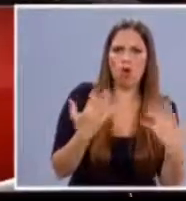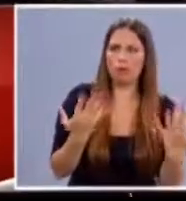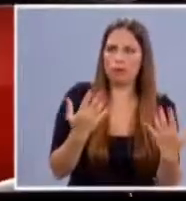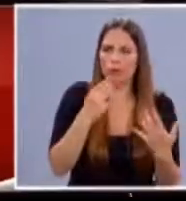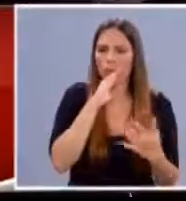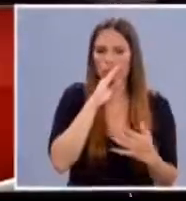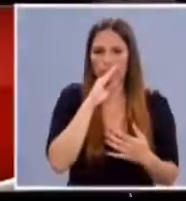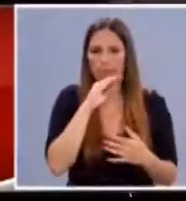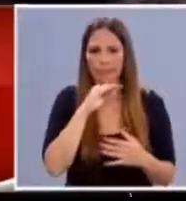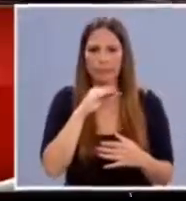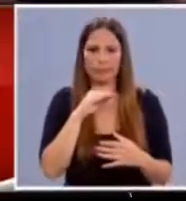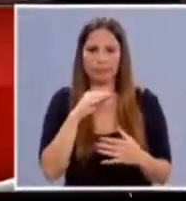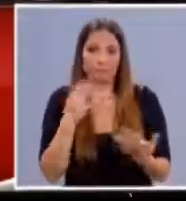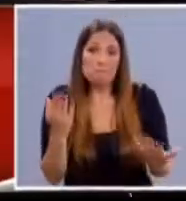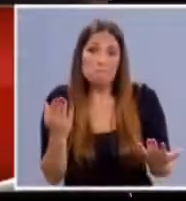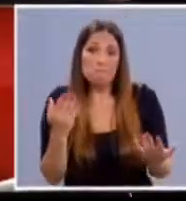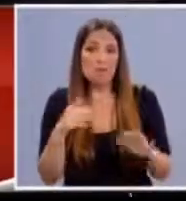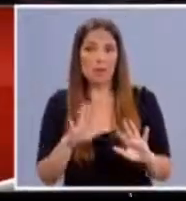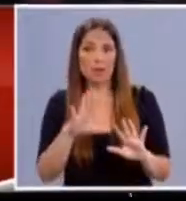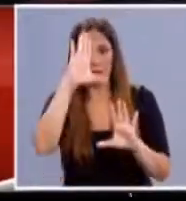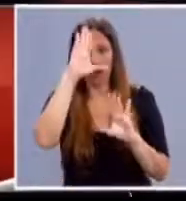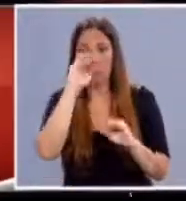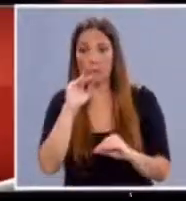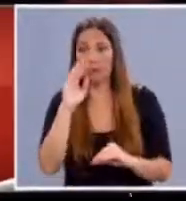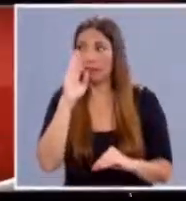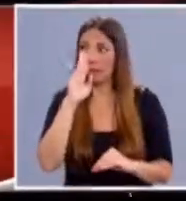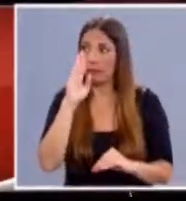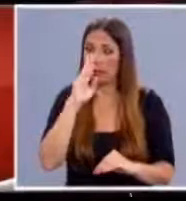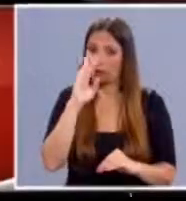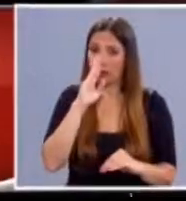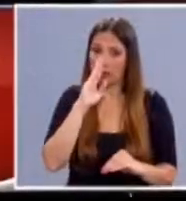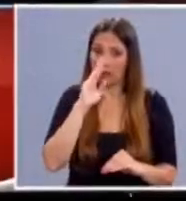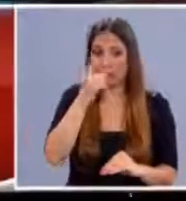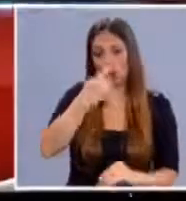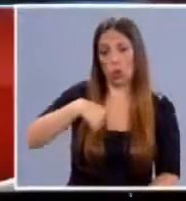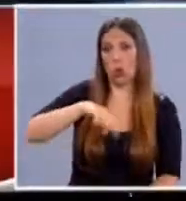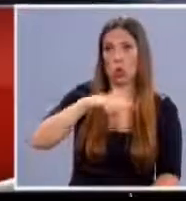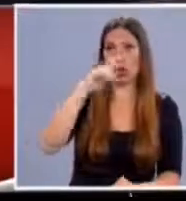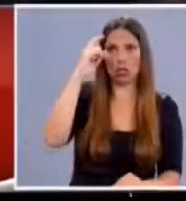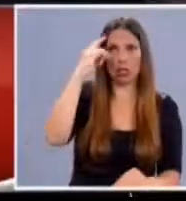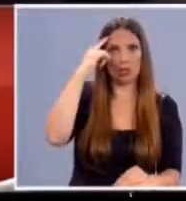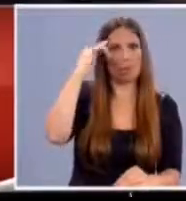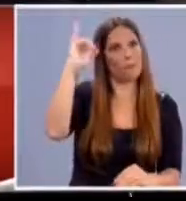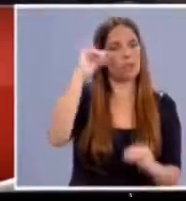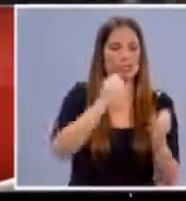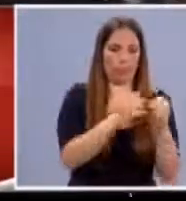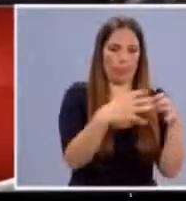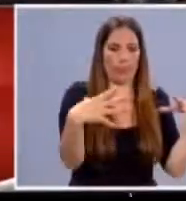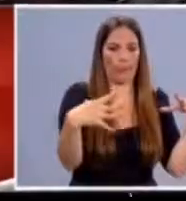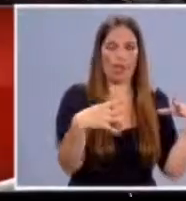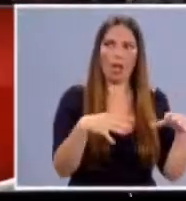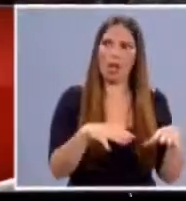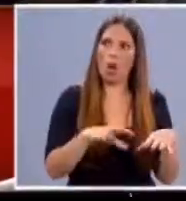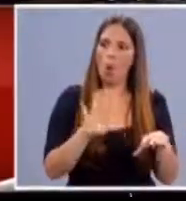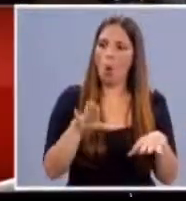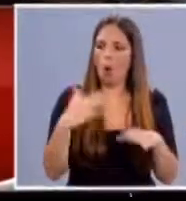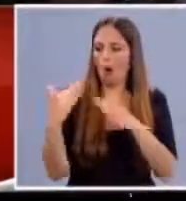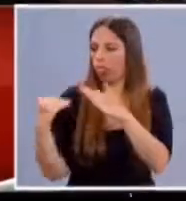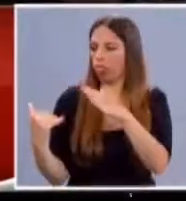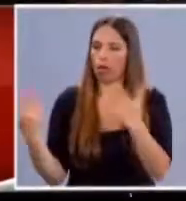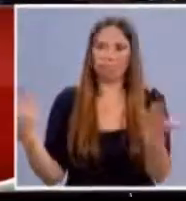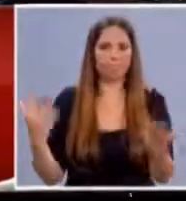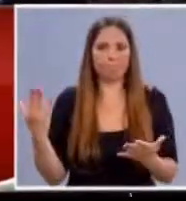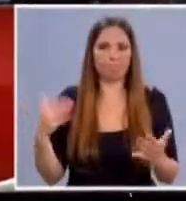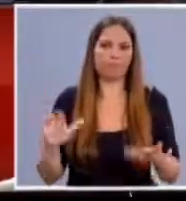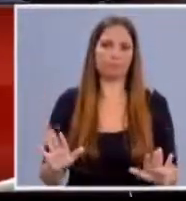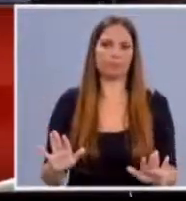efetivamente não será a dimensão que efetivamente nós, porventura, se o tivéssemos que fazer, o desenvolvêssemos,